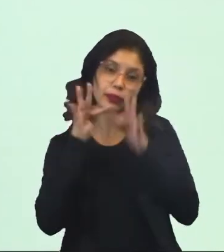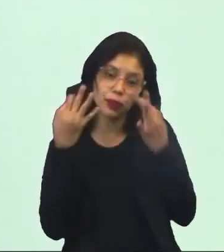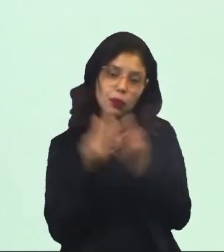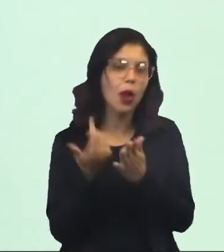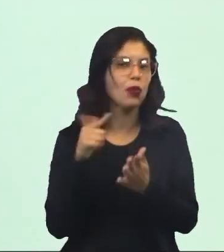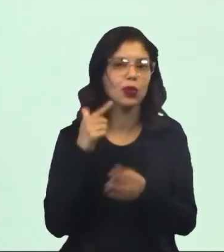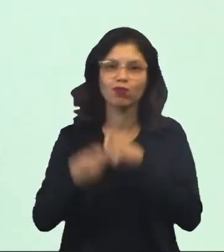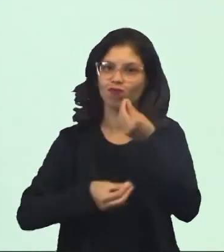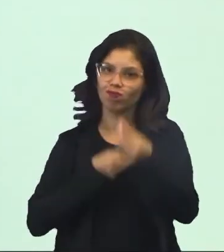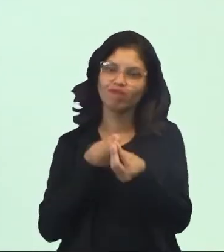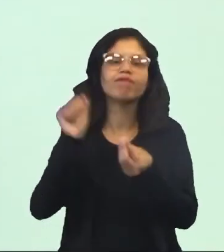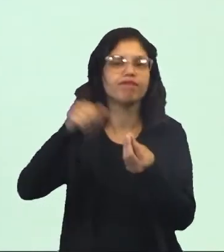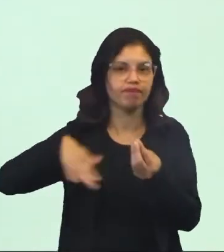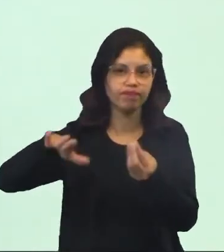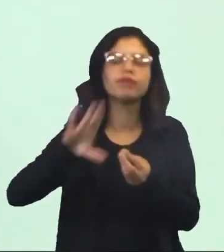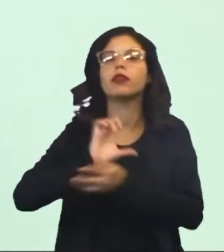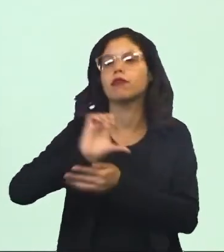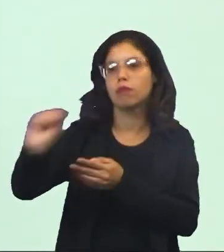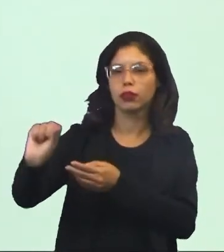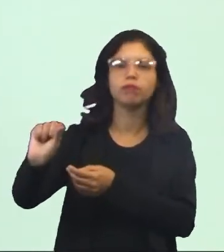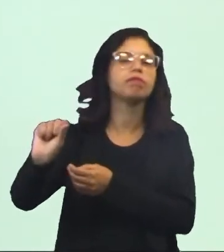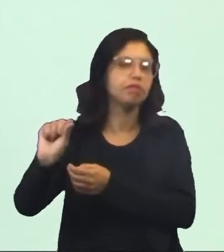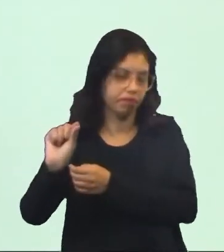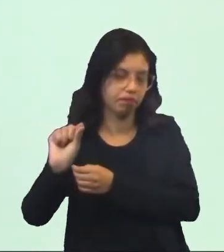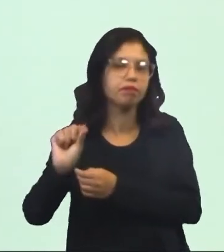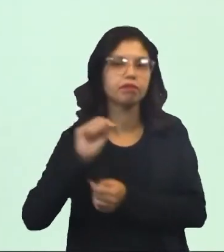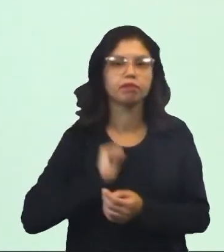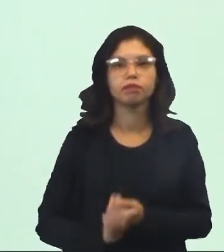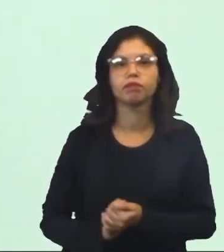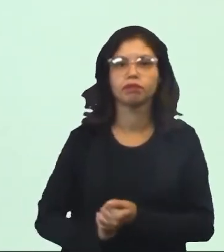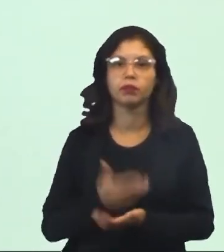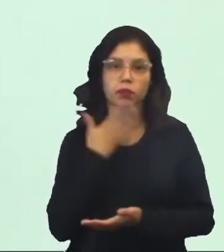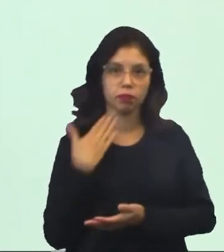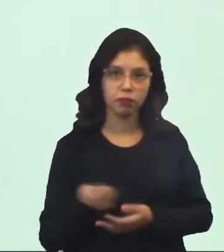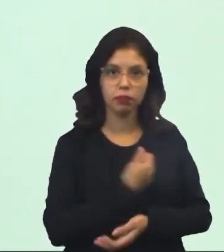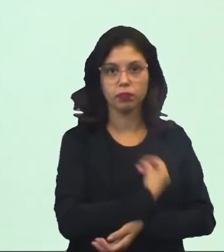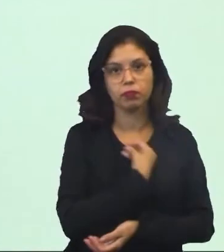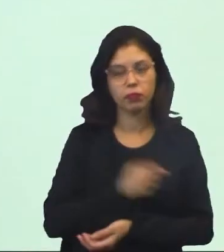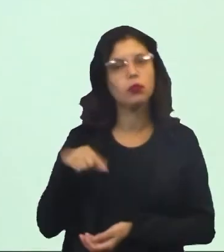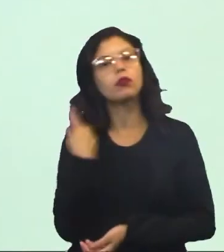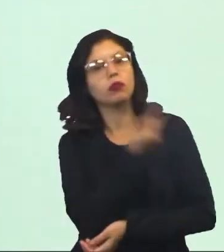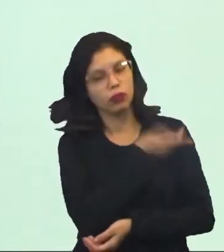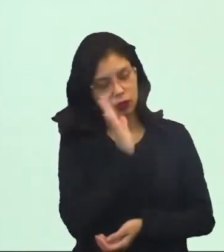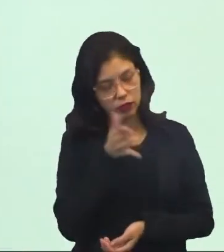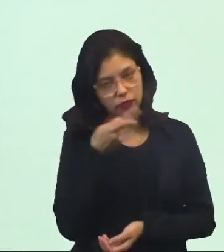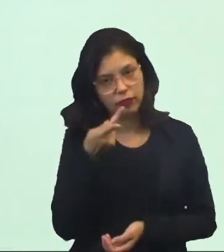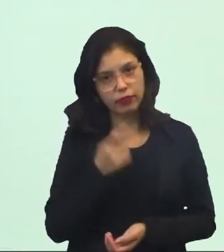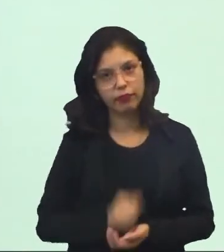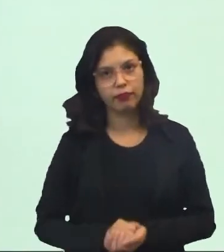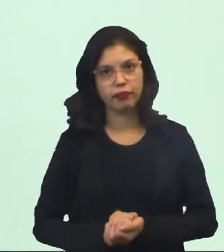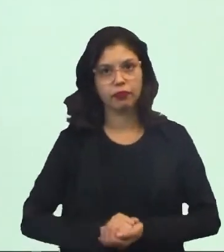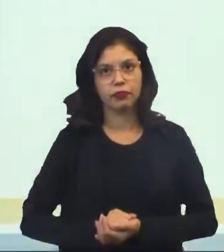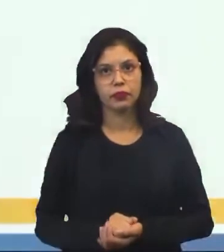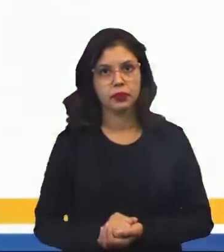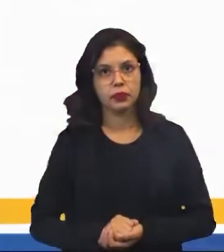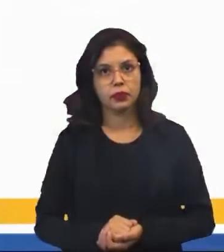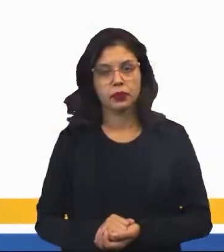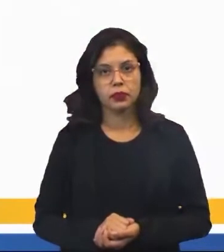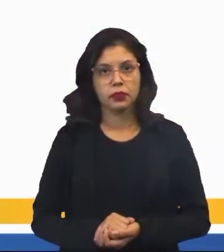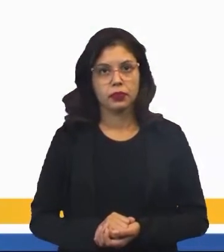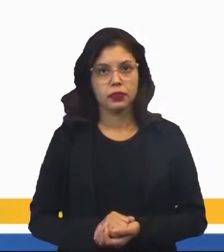de permanecer ali e vão em busca de melhorias, como nós também já falamos. Vamos então avançar.